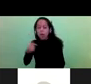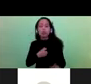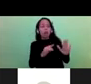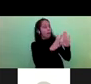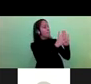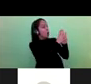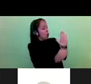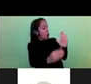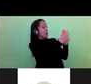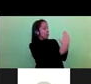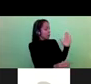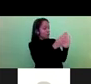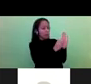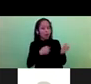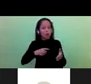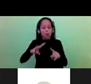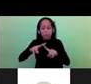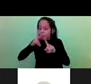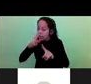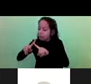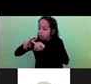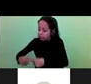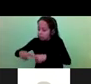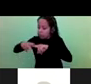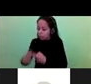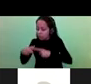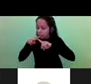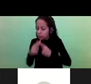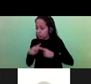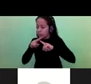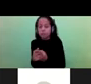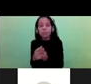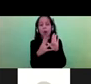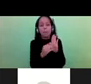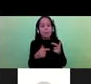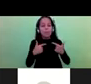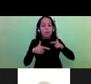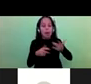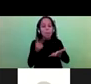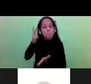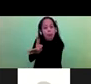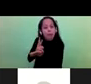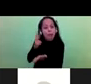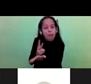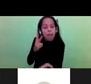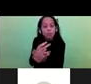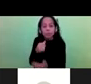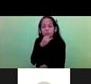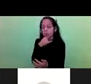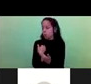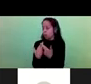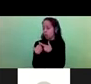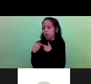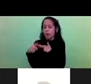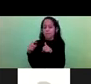parafuso. Essa é a minha função na linha de produção. Na linha de produção, a minha função é apertar o parafuso.